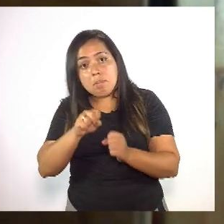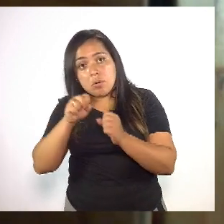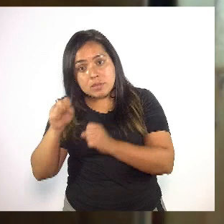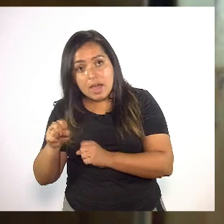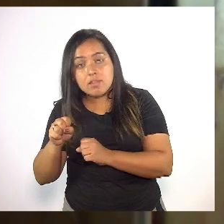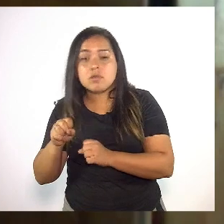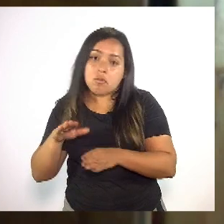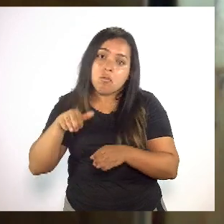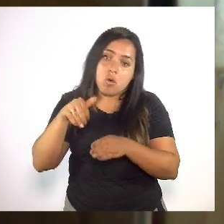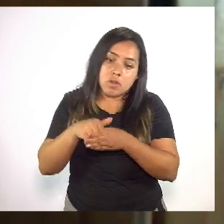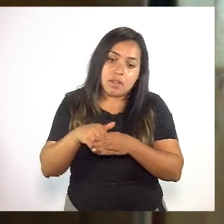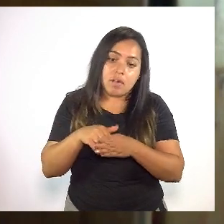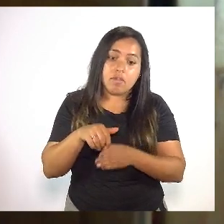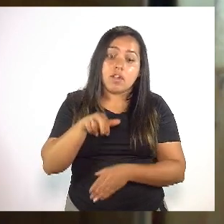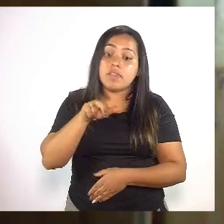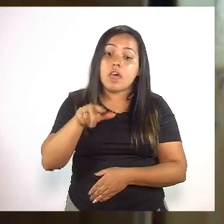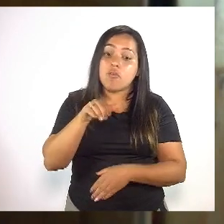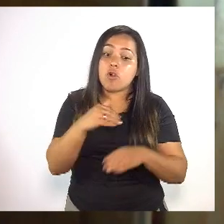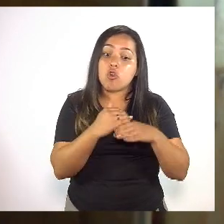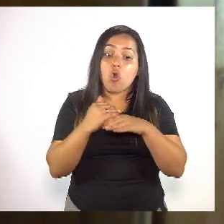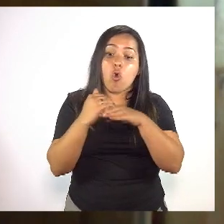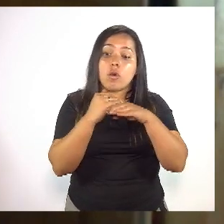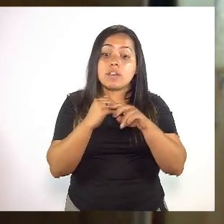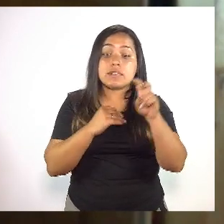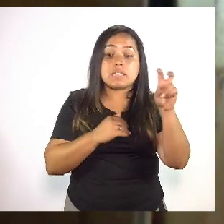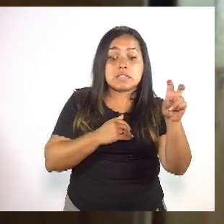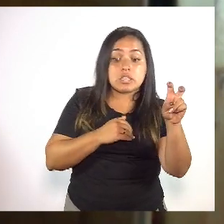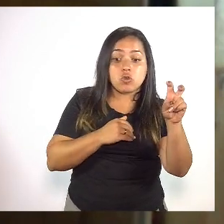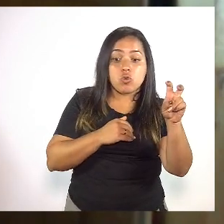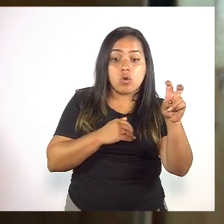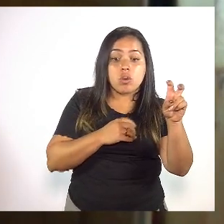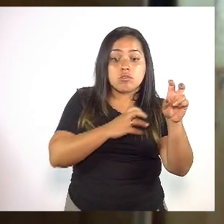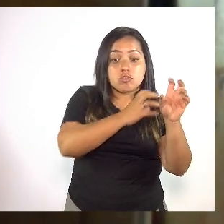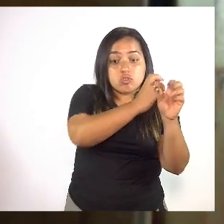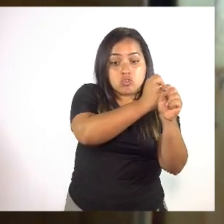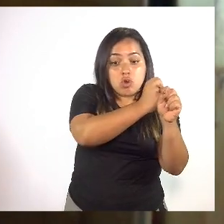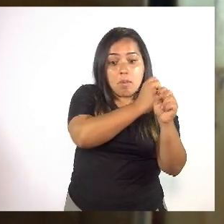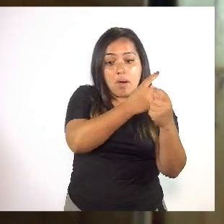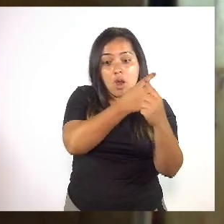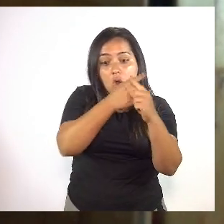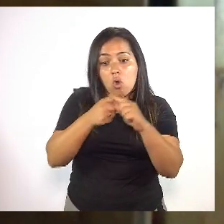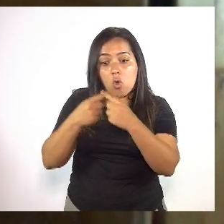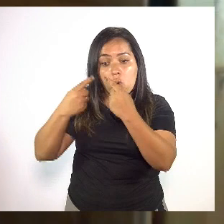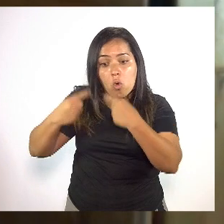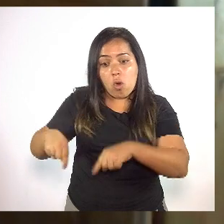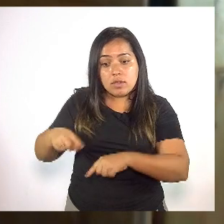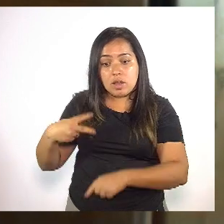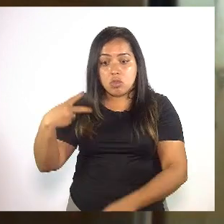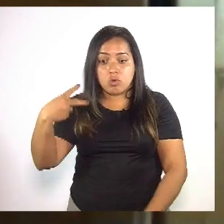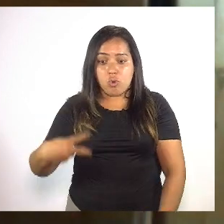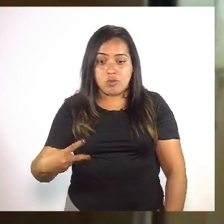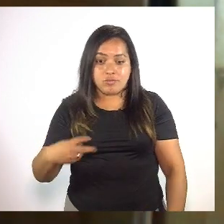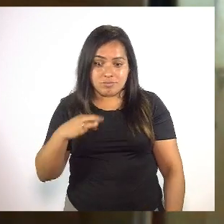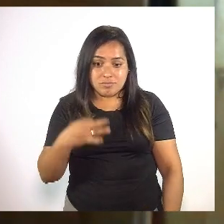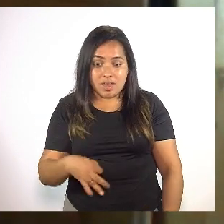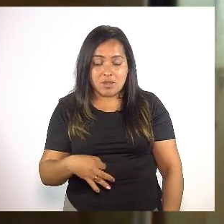assinalar que não foi unanimidade, foi 5-2. E,